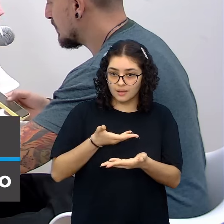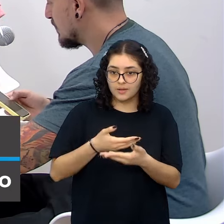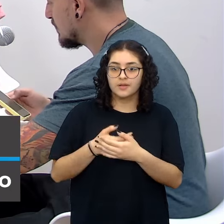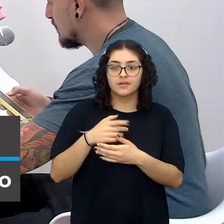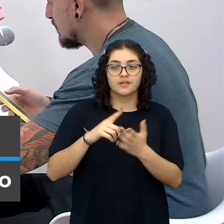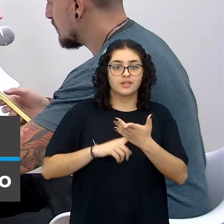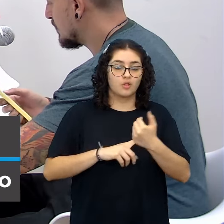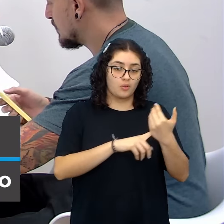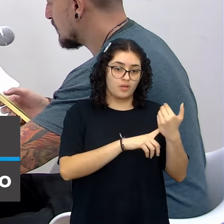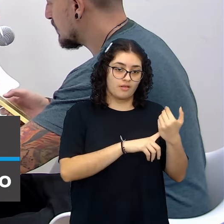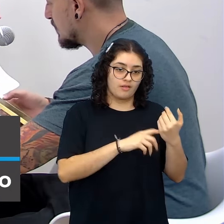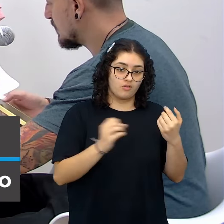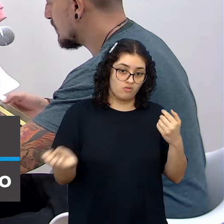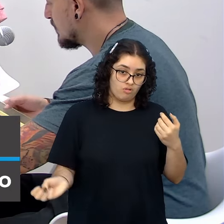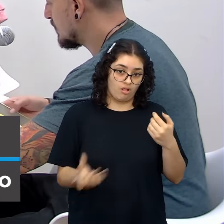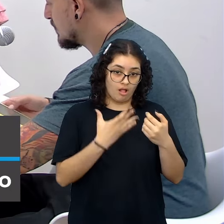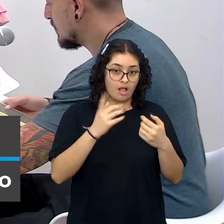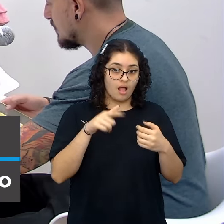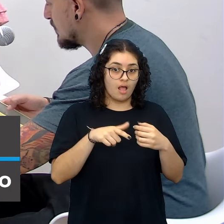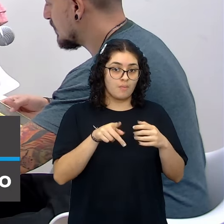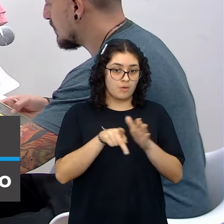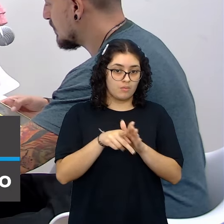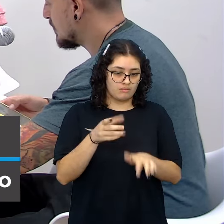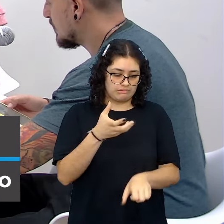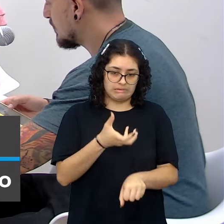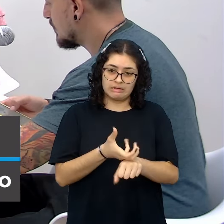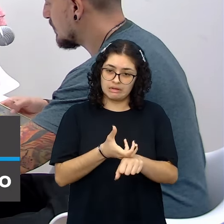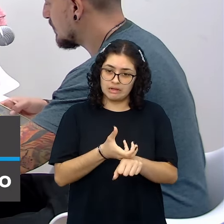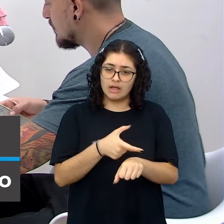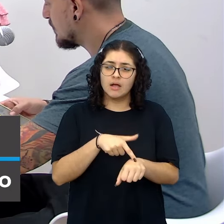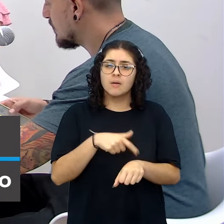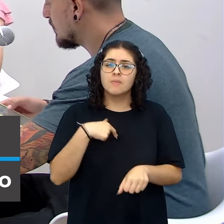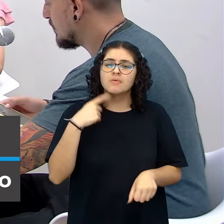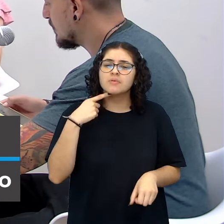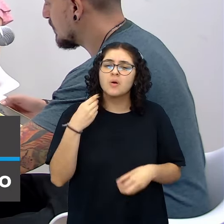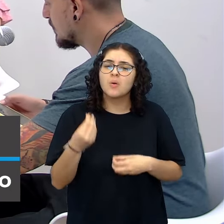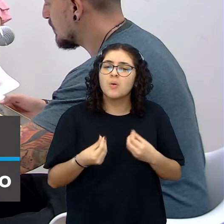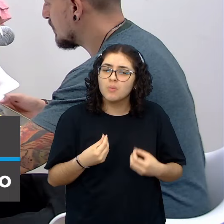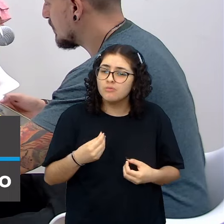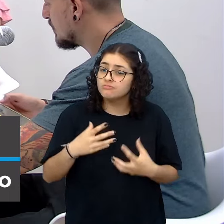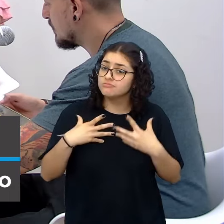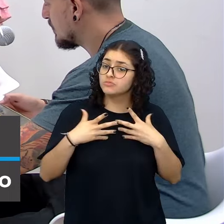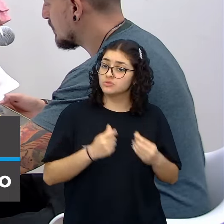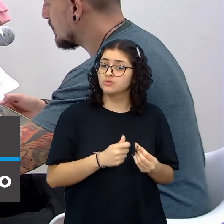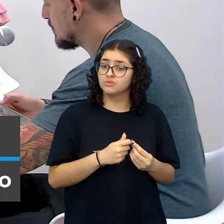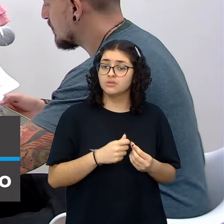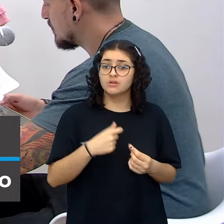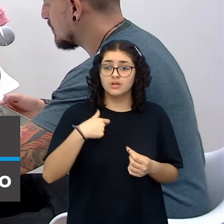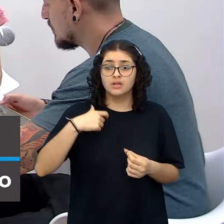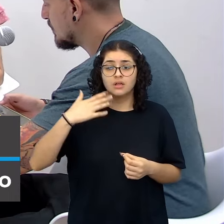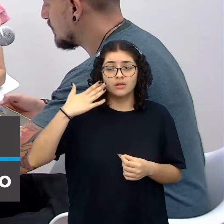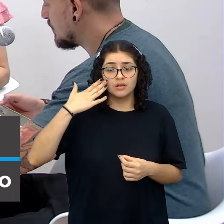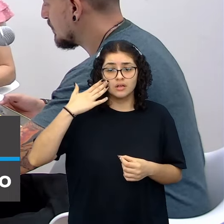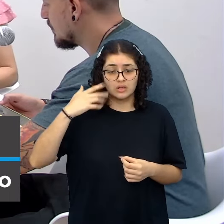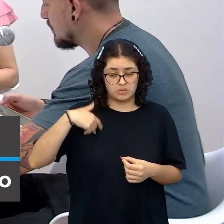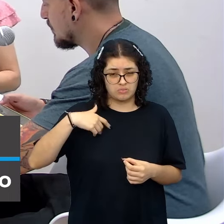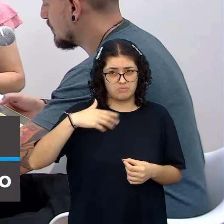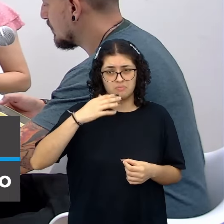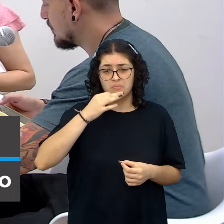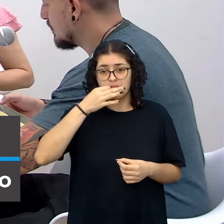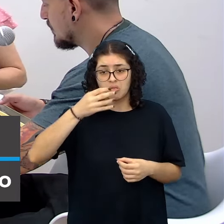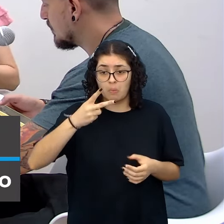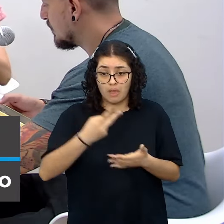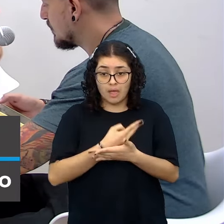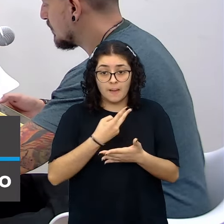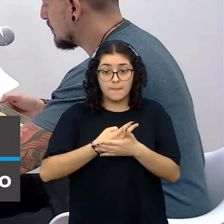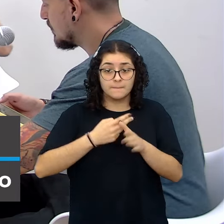tecnologia e inovação é um componente, eu preciso pensar em todos esses passos. Então, eu acho que a gente... E eu acho que não está errado vocês